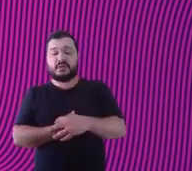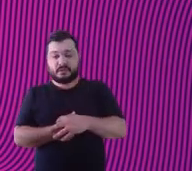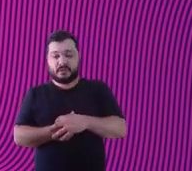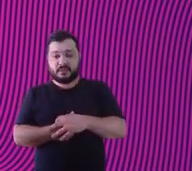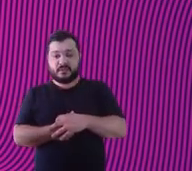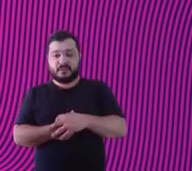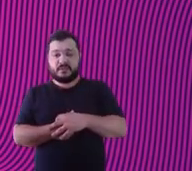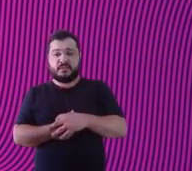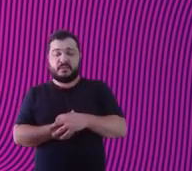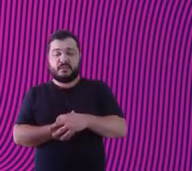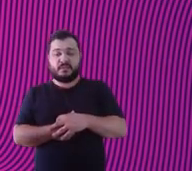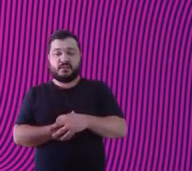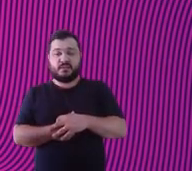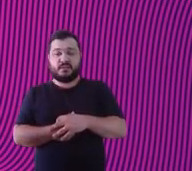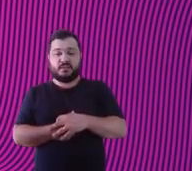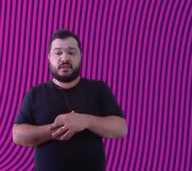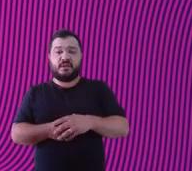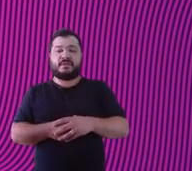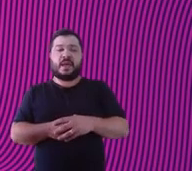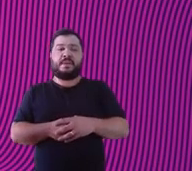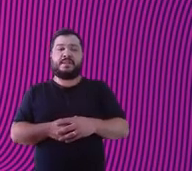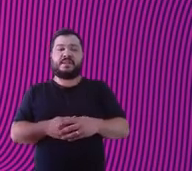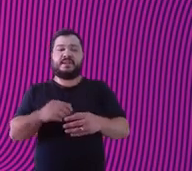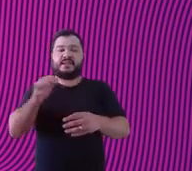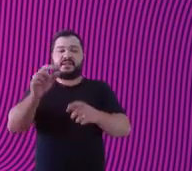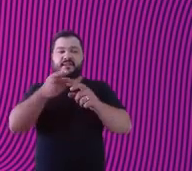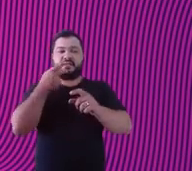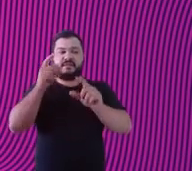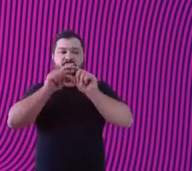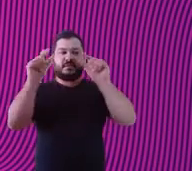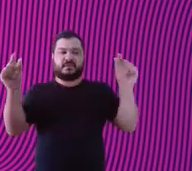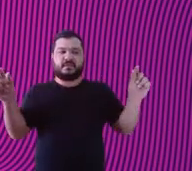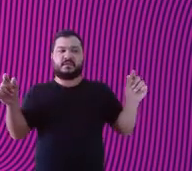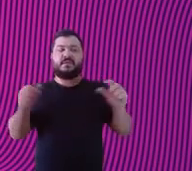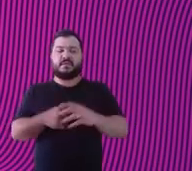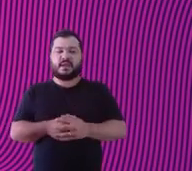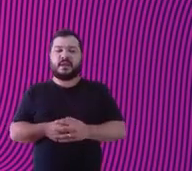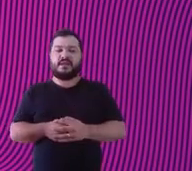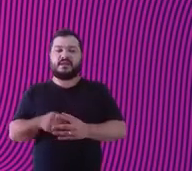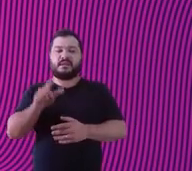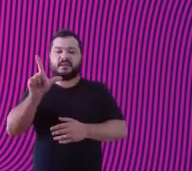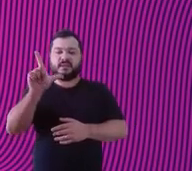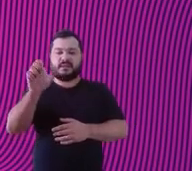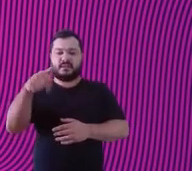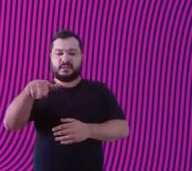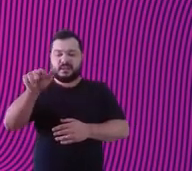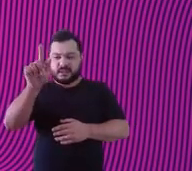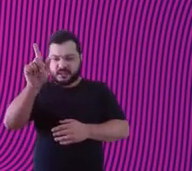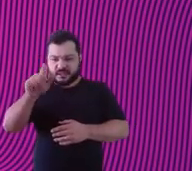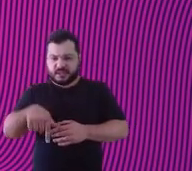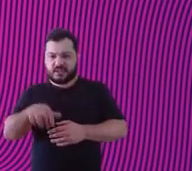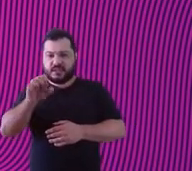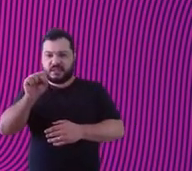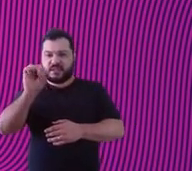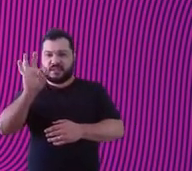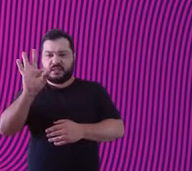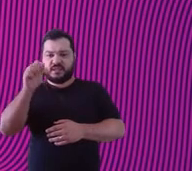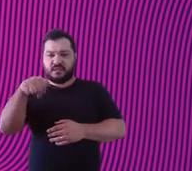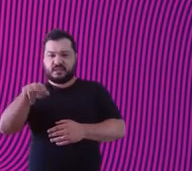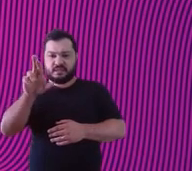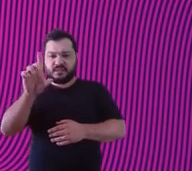em você falou uma frase aqui eu não tem como discordar que a Lena de dormida é stand as de manutenção